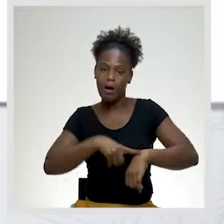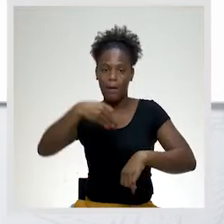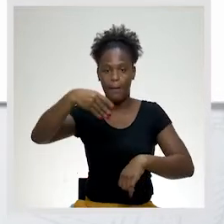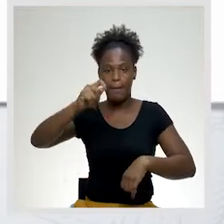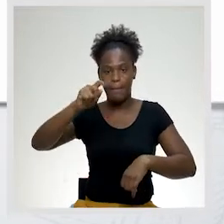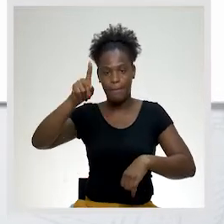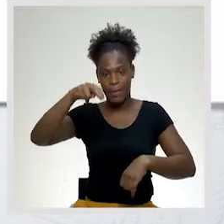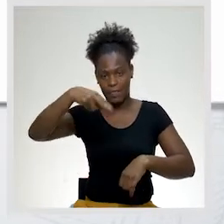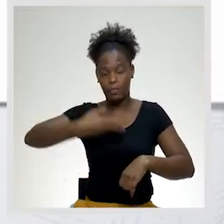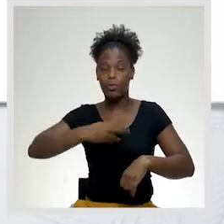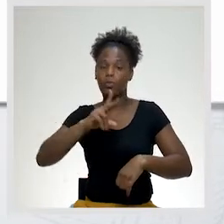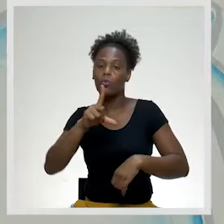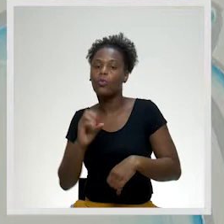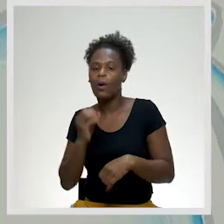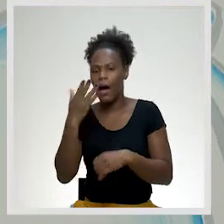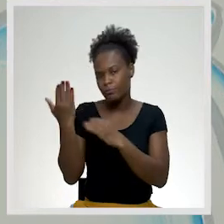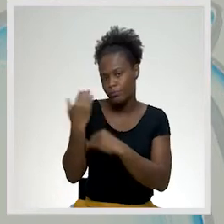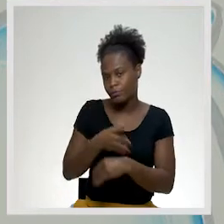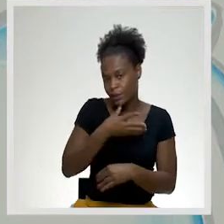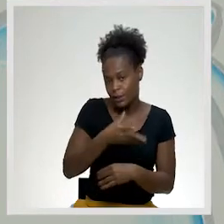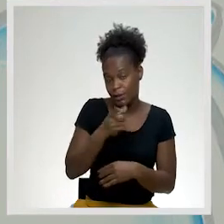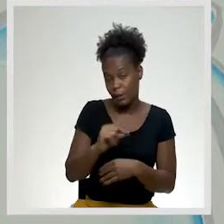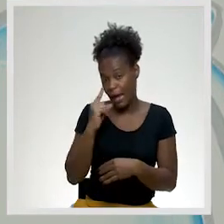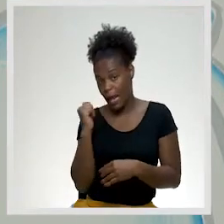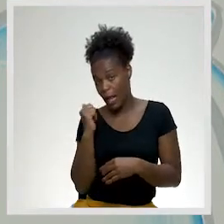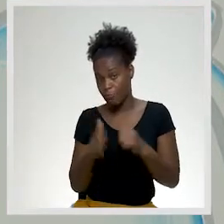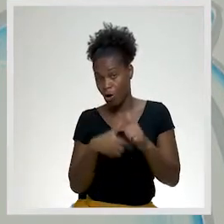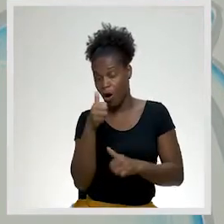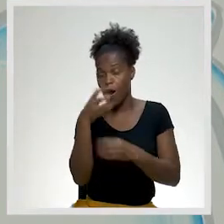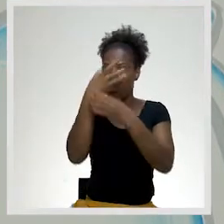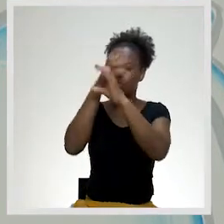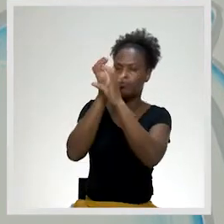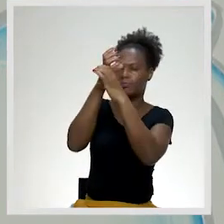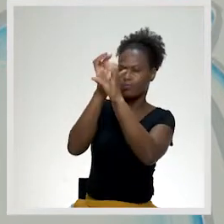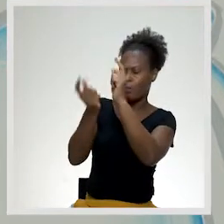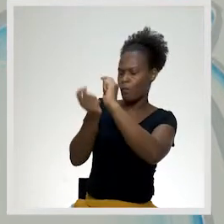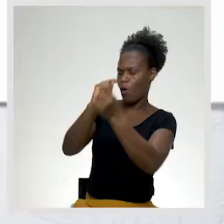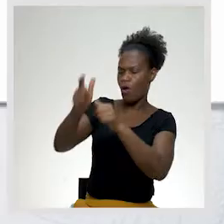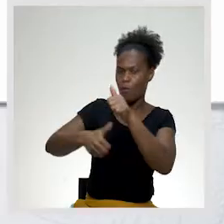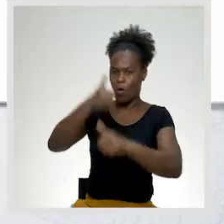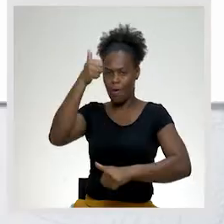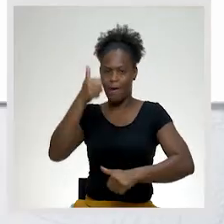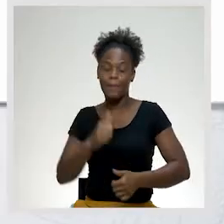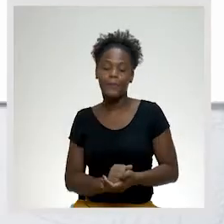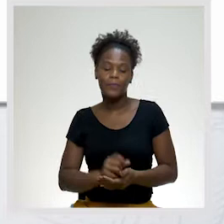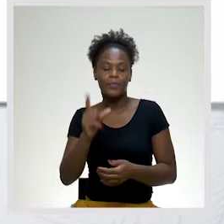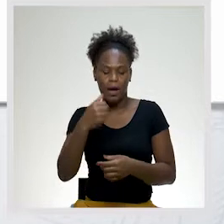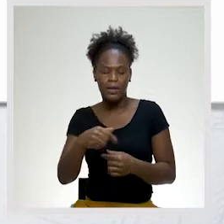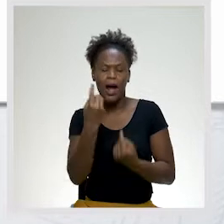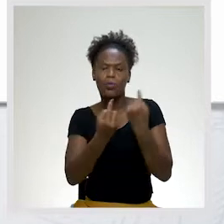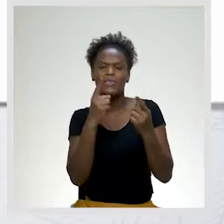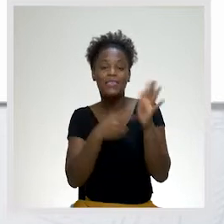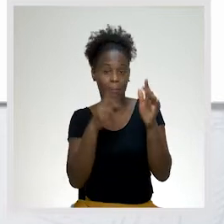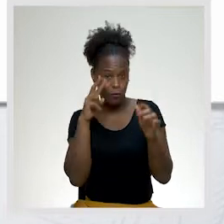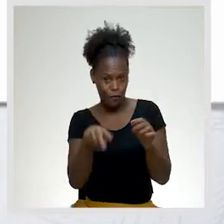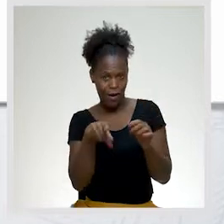como eu tinha dito anteriormente, ele aperfeiçoou o telescópio. Temos aí alguns